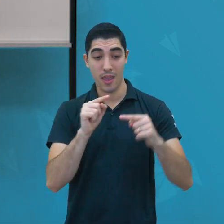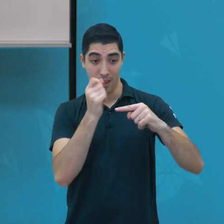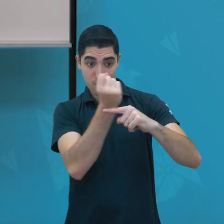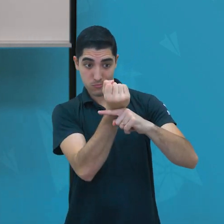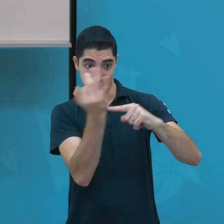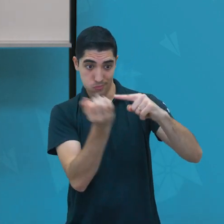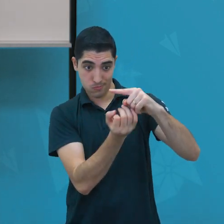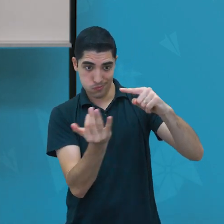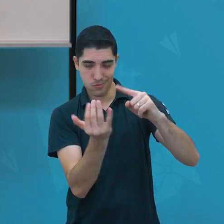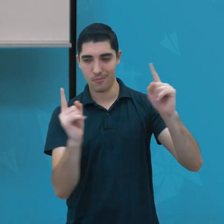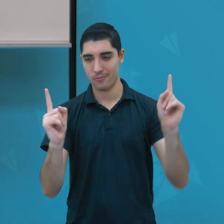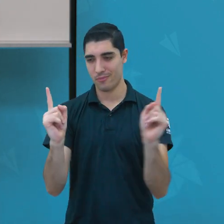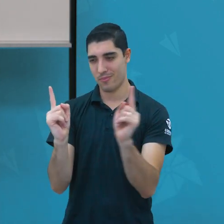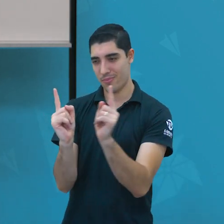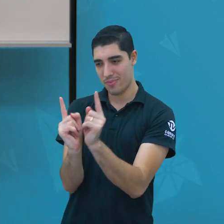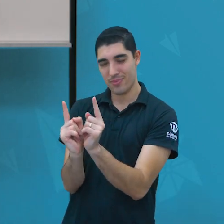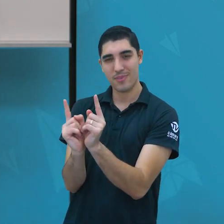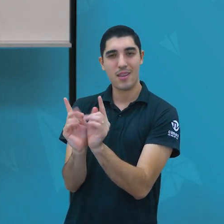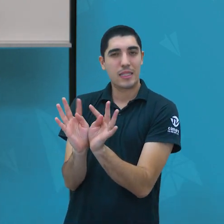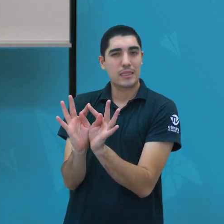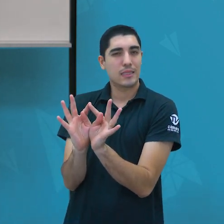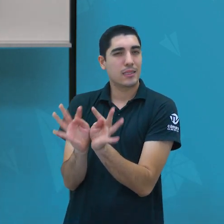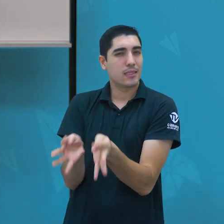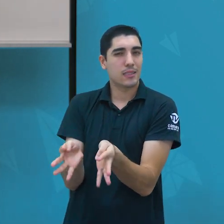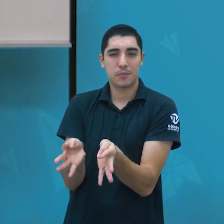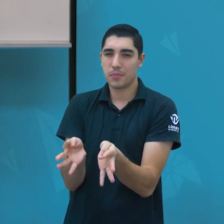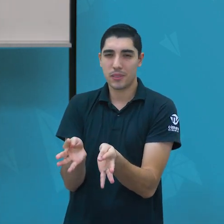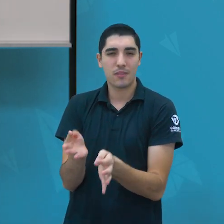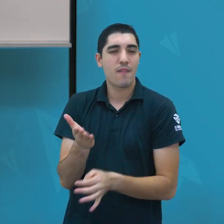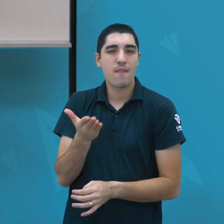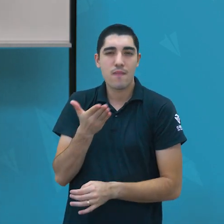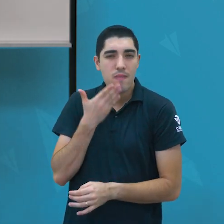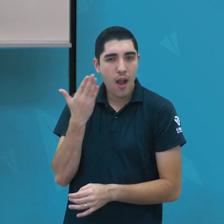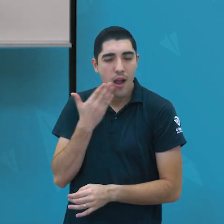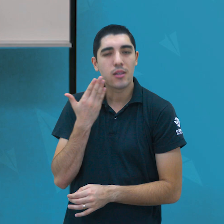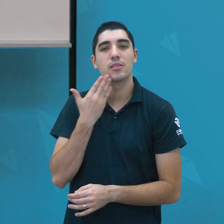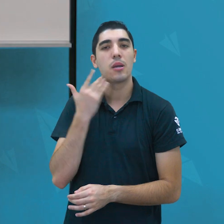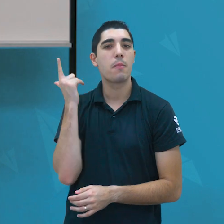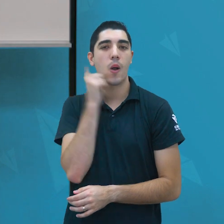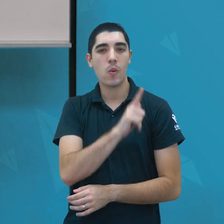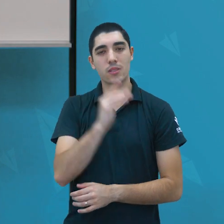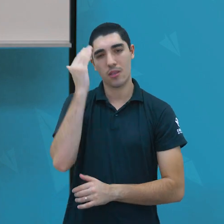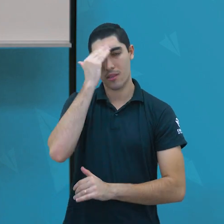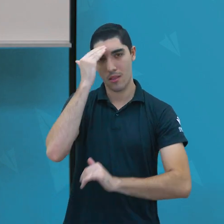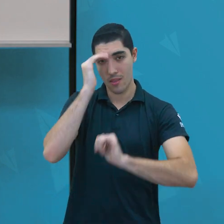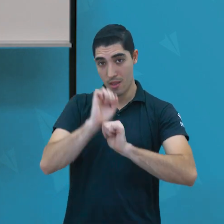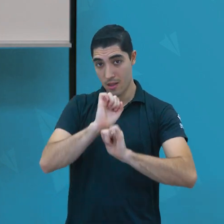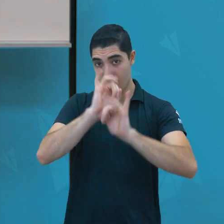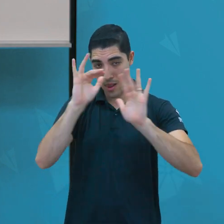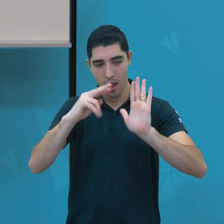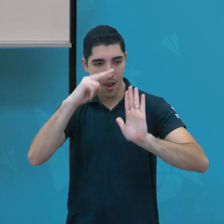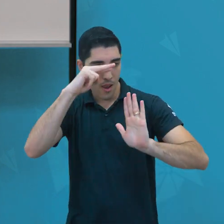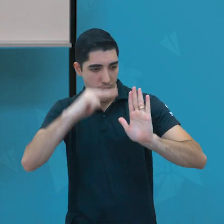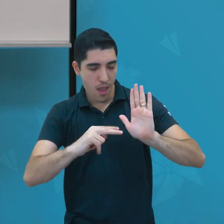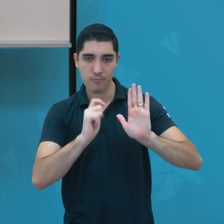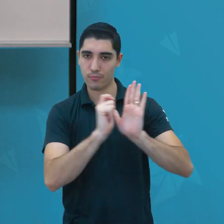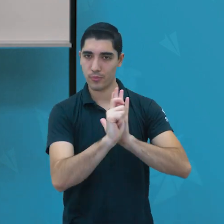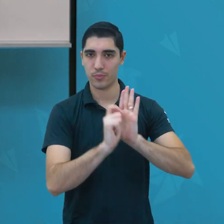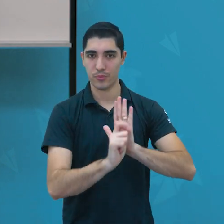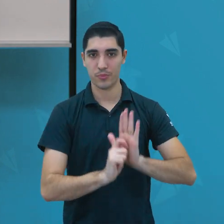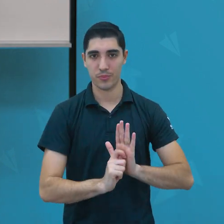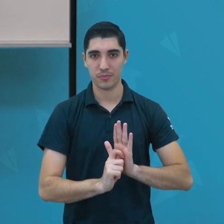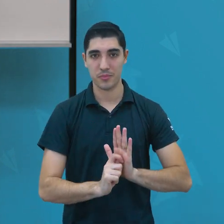que é simplificar. Tornar na forma irredutível de uma forma bem mais simples, bem mais compacta para entender, ler